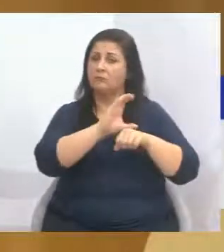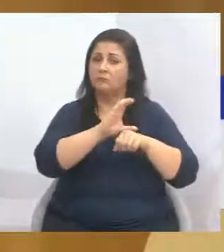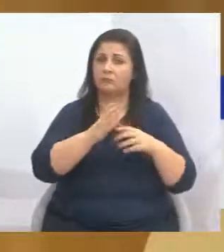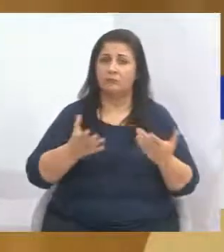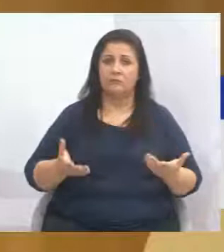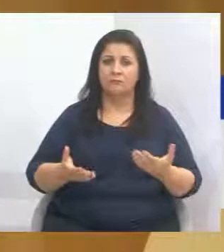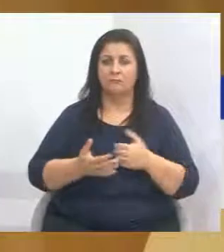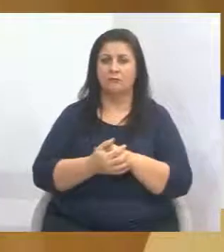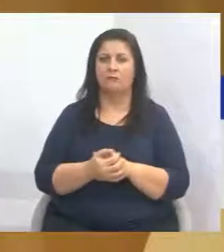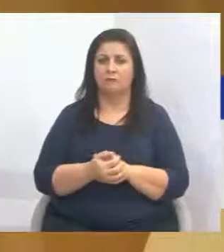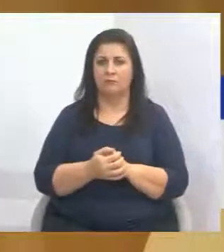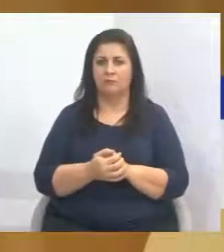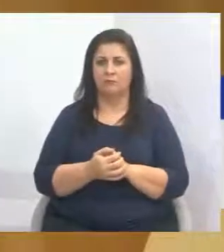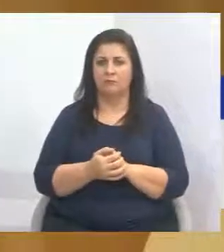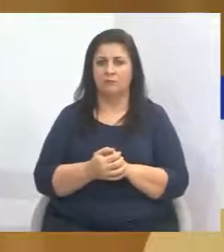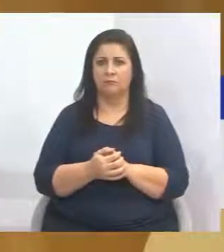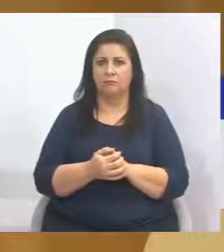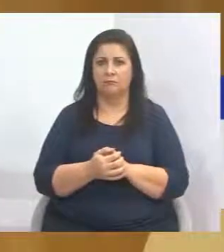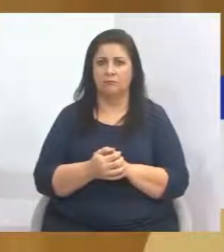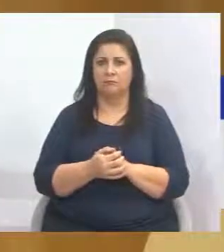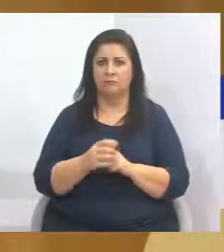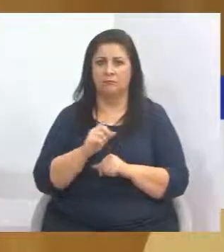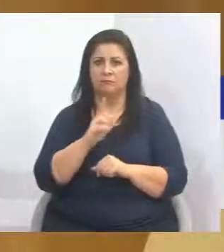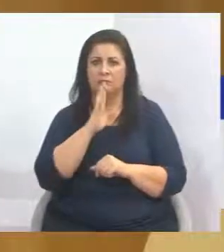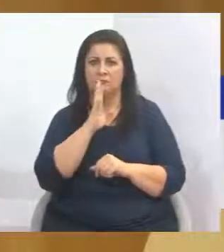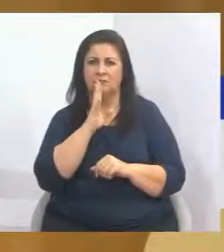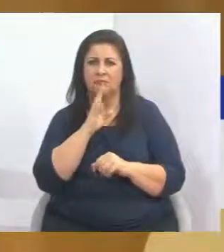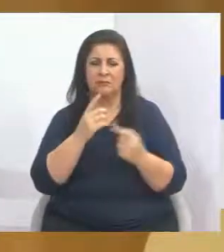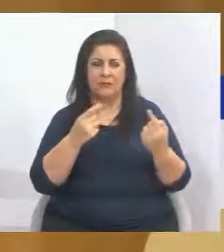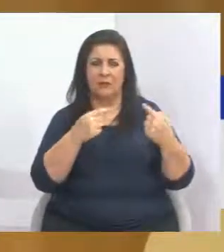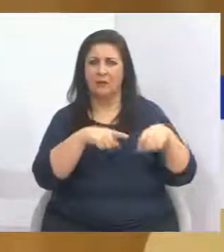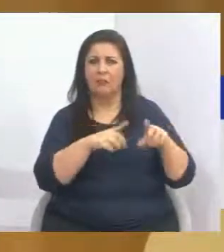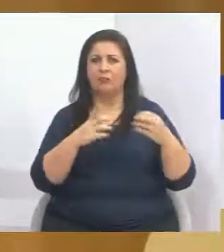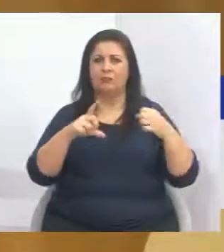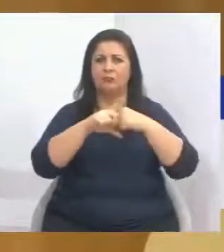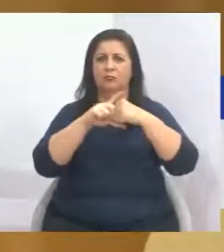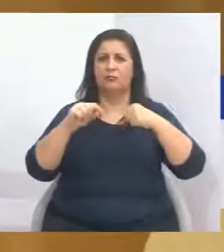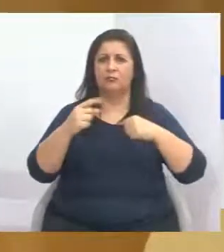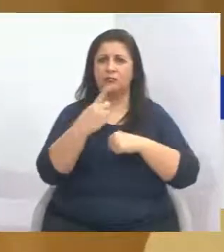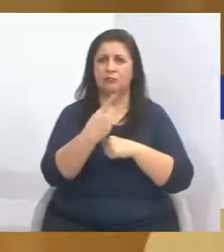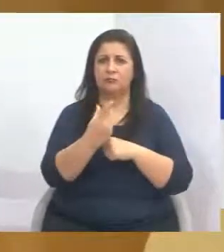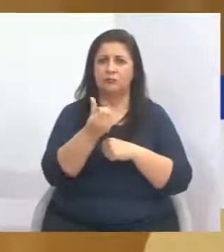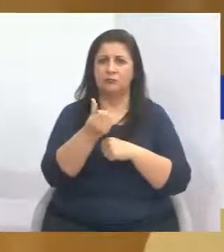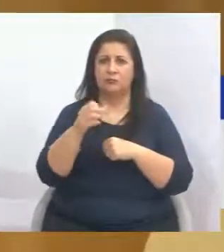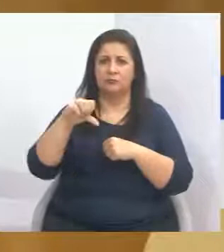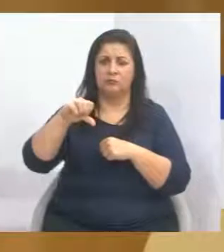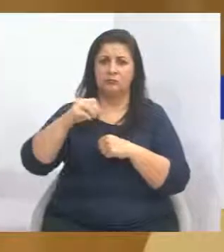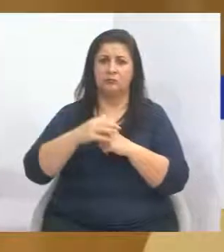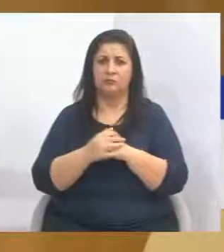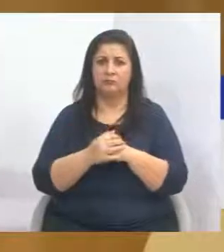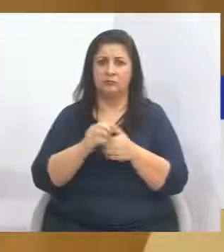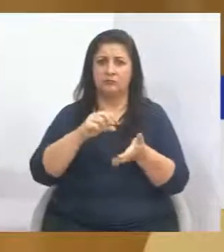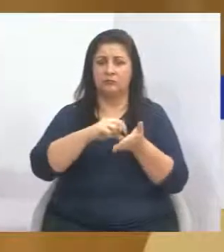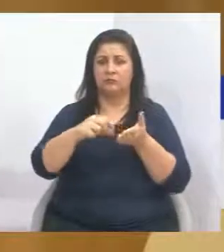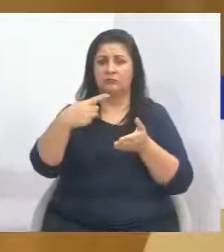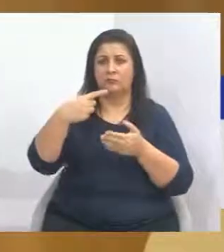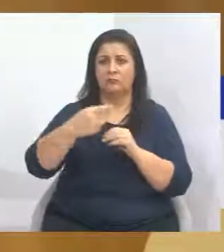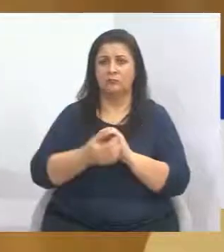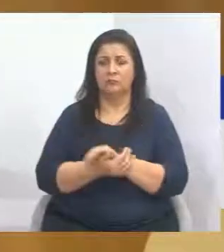direta não conhecida quanto à suposta violação dos artigos 169, parágrafo 1º da Constituição